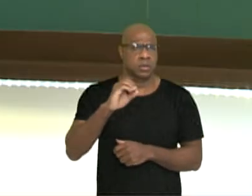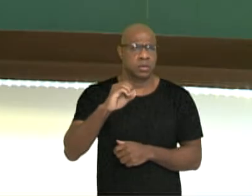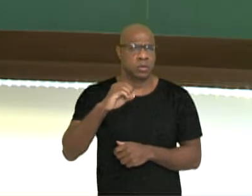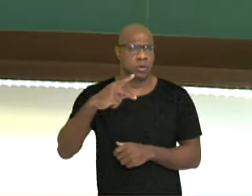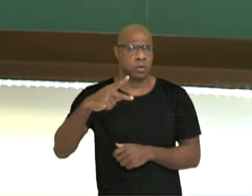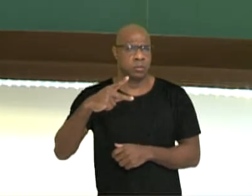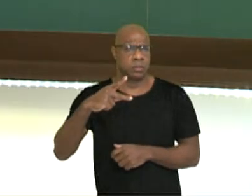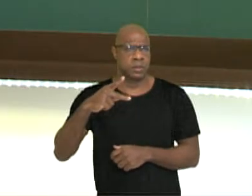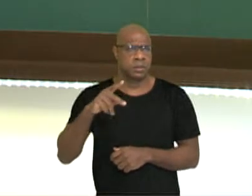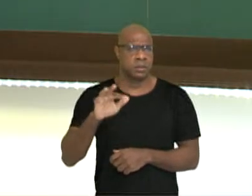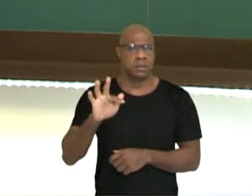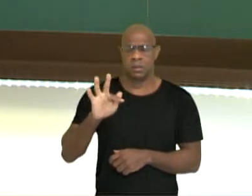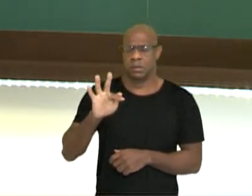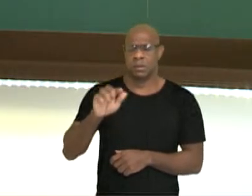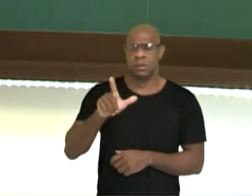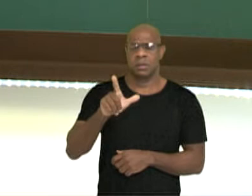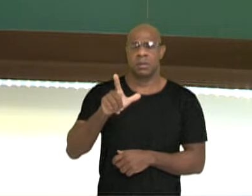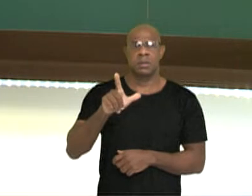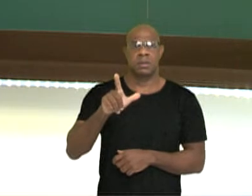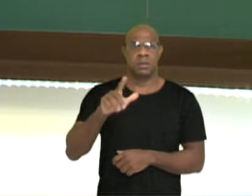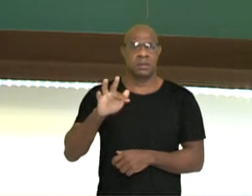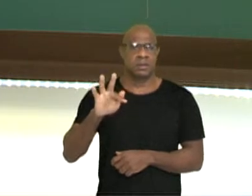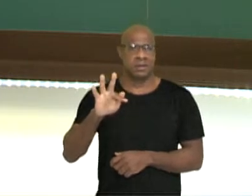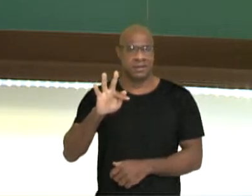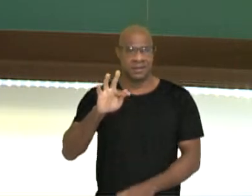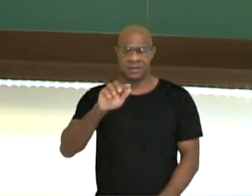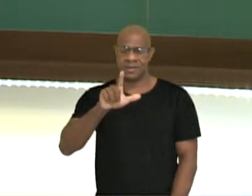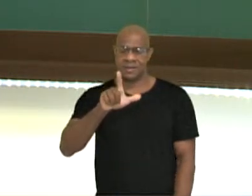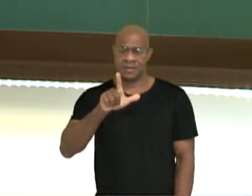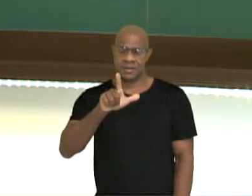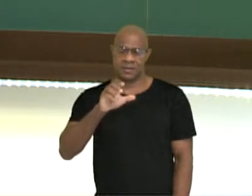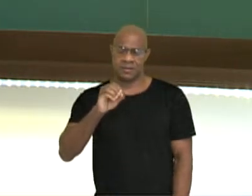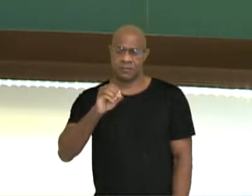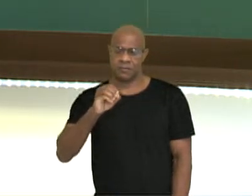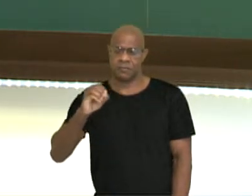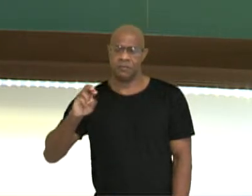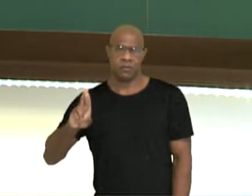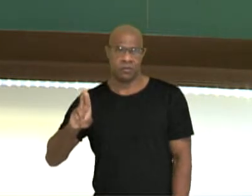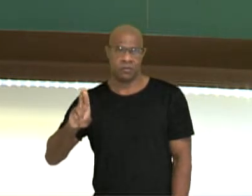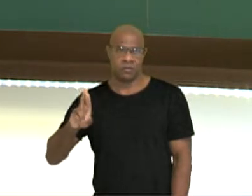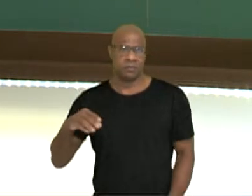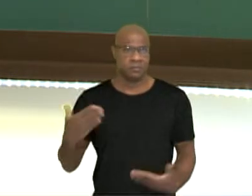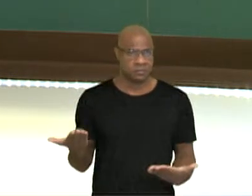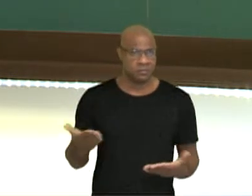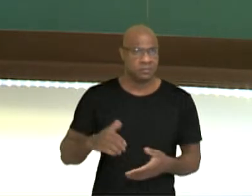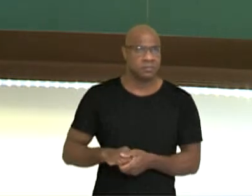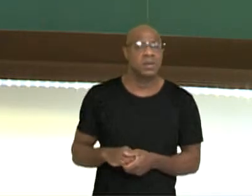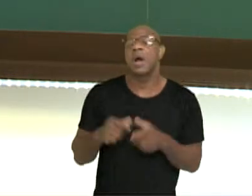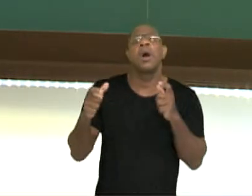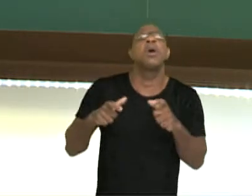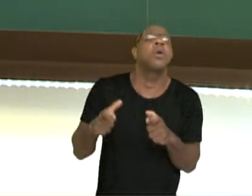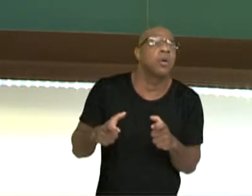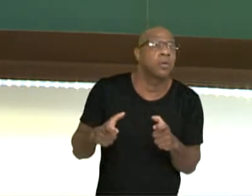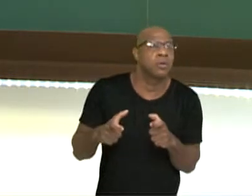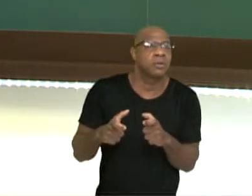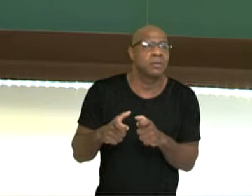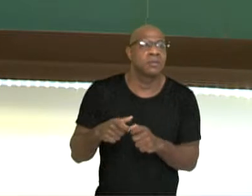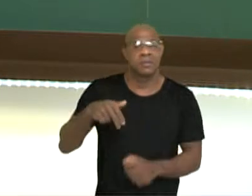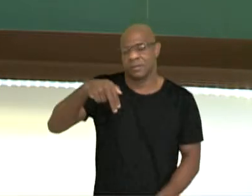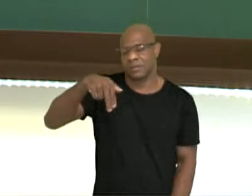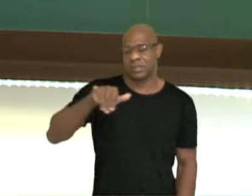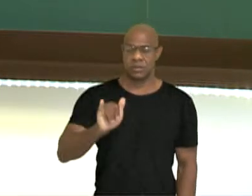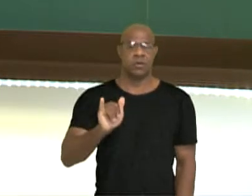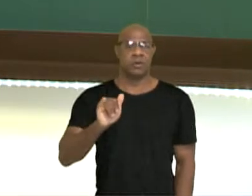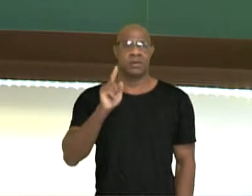no topo. Num apartamento. Como é que eu chamo lá o topo do apartamento? E fica onde? New York,